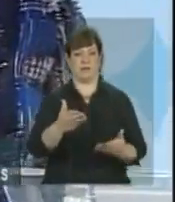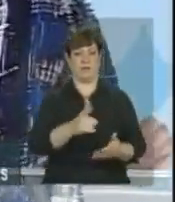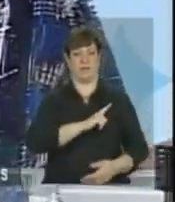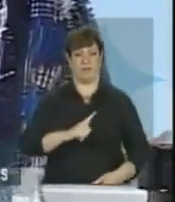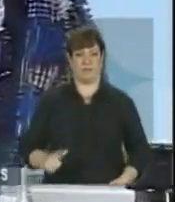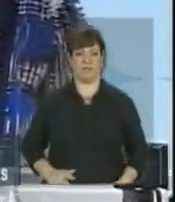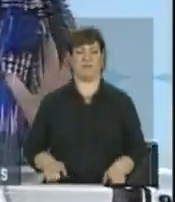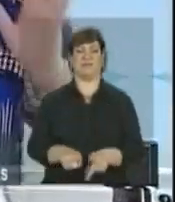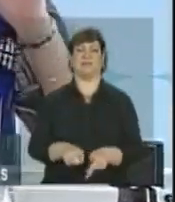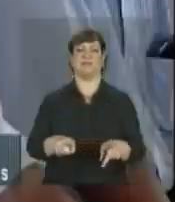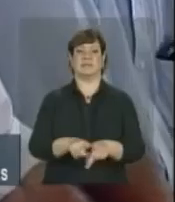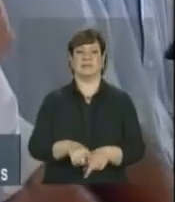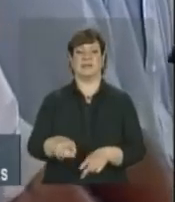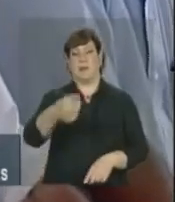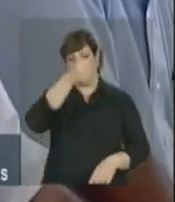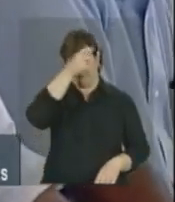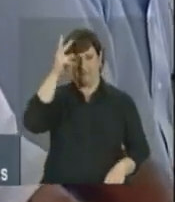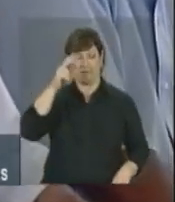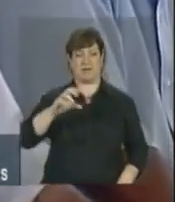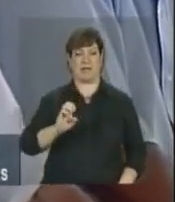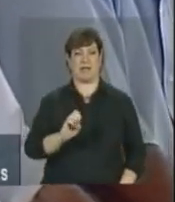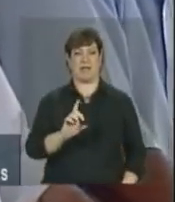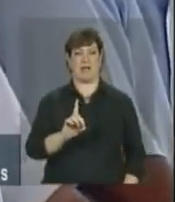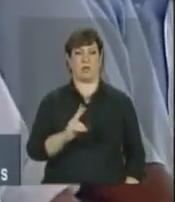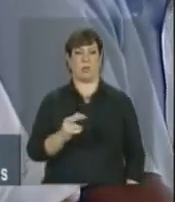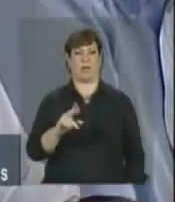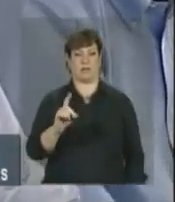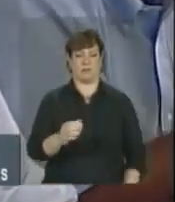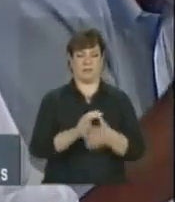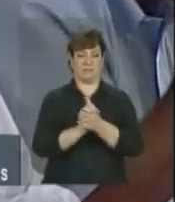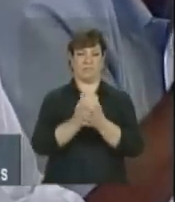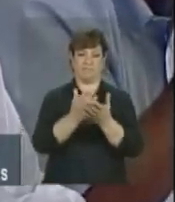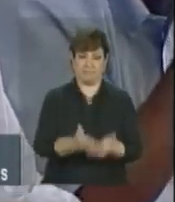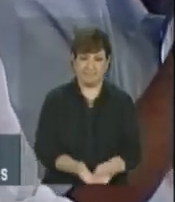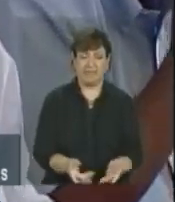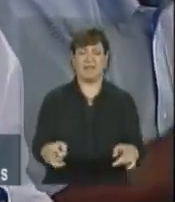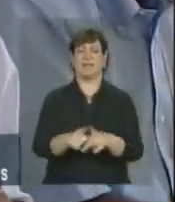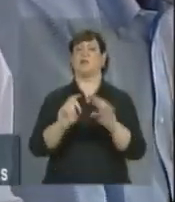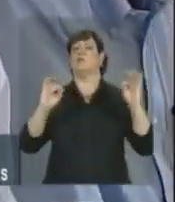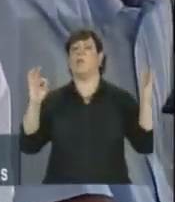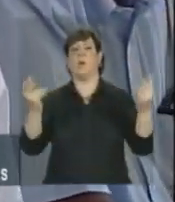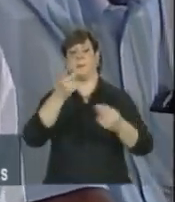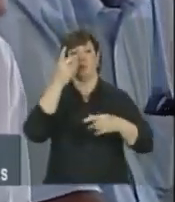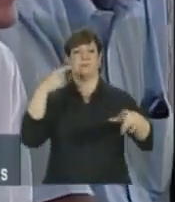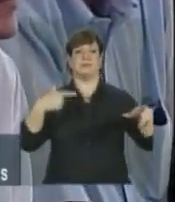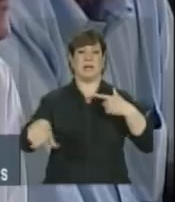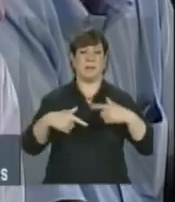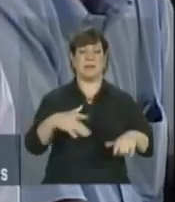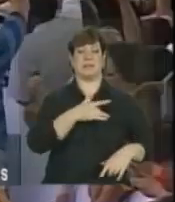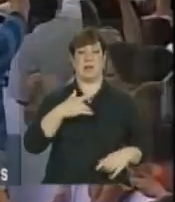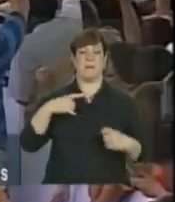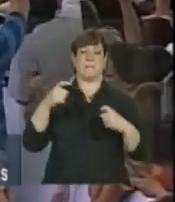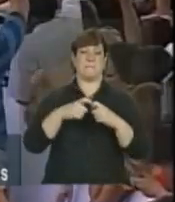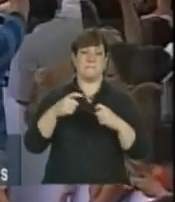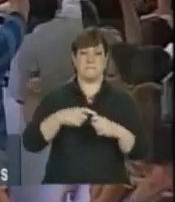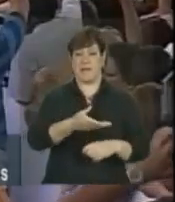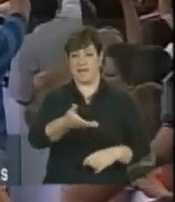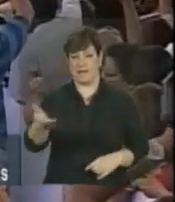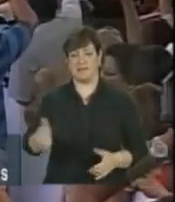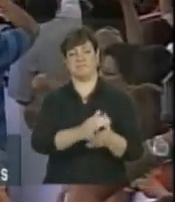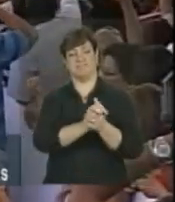Eduardo Paes. Queria também cumprimentar aqui todos os agentes de saúde, os médicos e a